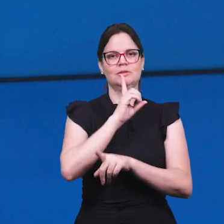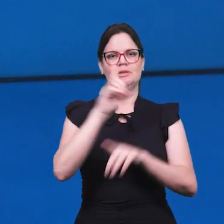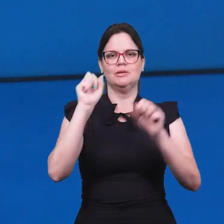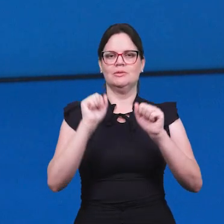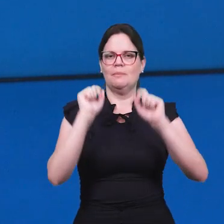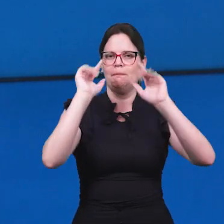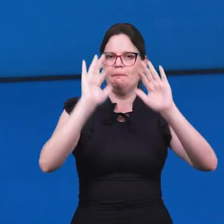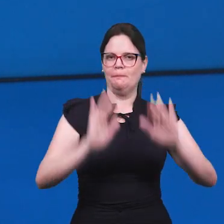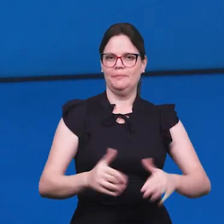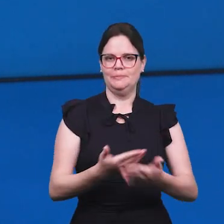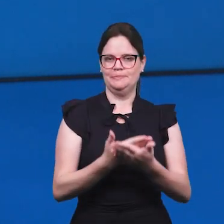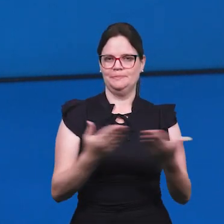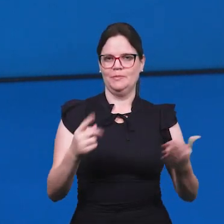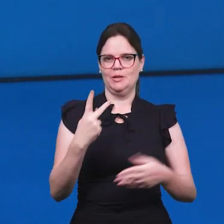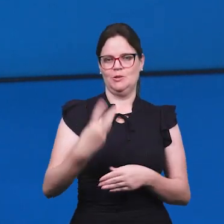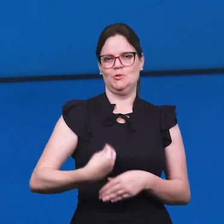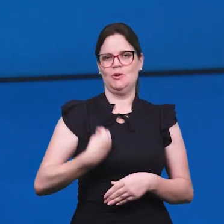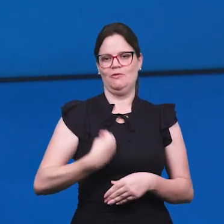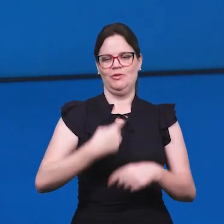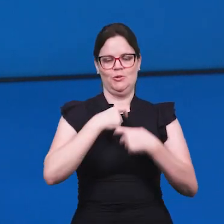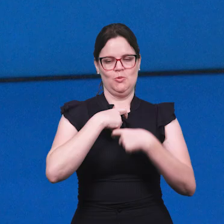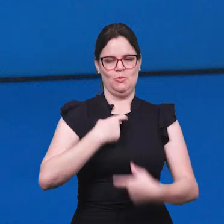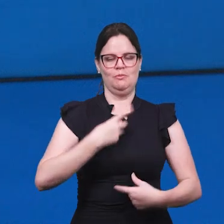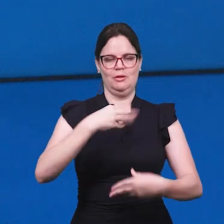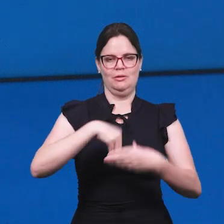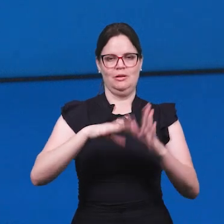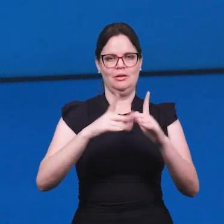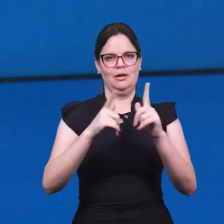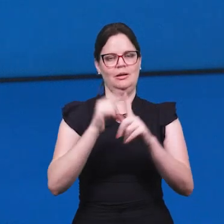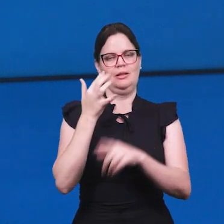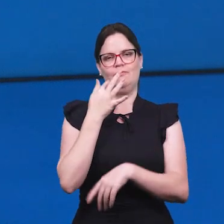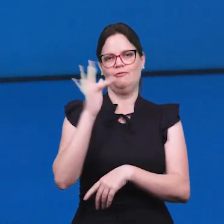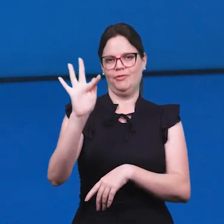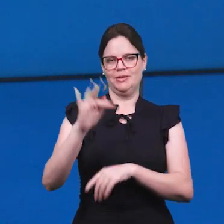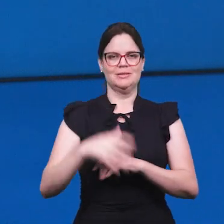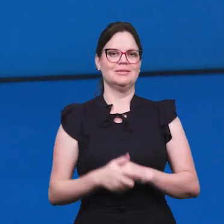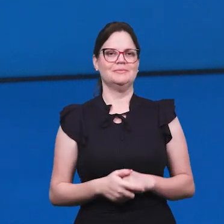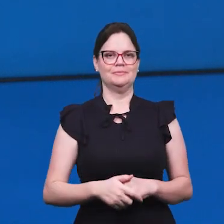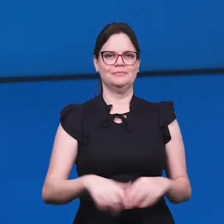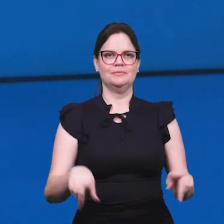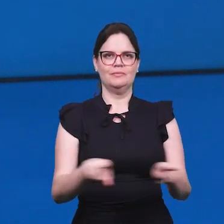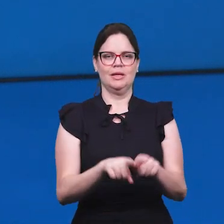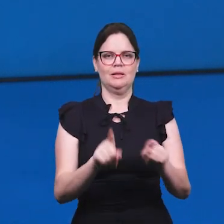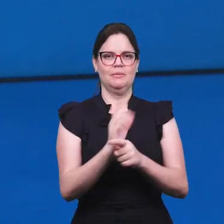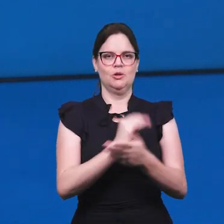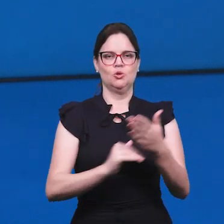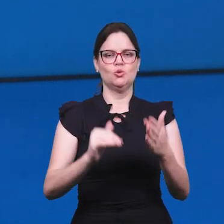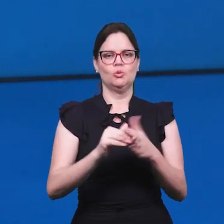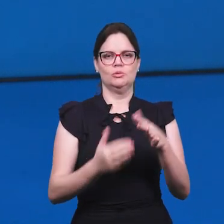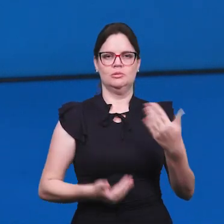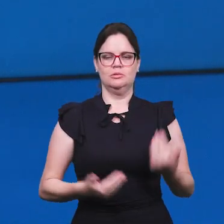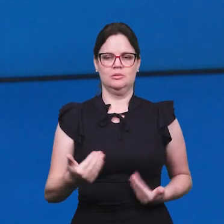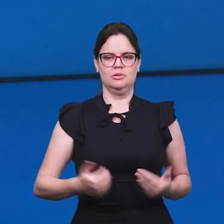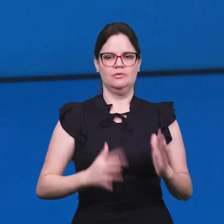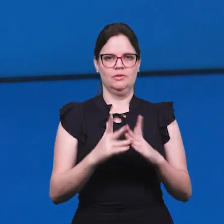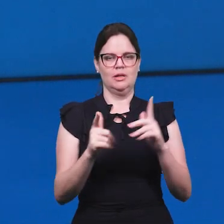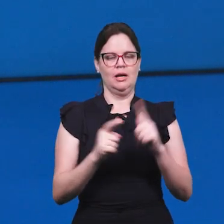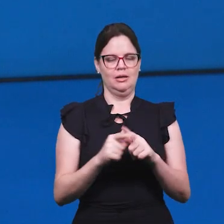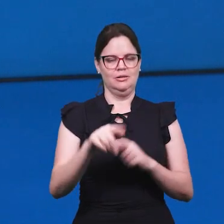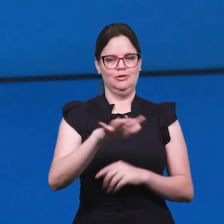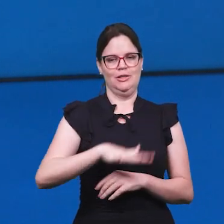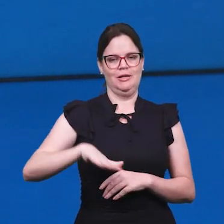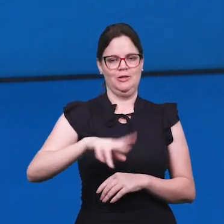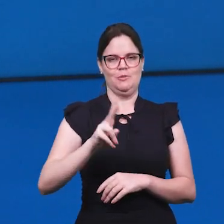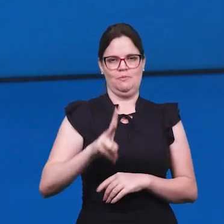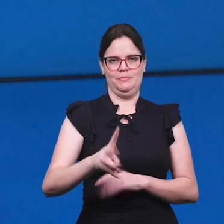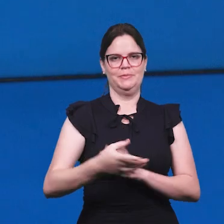pela sua participação, que Deus abençoe grandemente a sua condição de obreiro na igreja aí em Nice e também todos os nossos